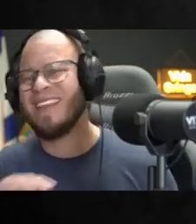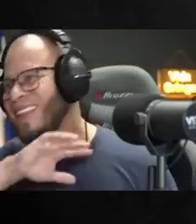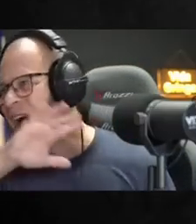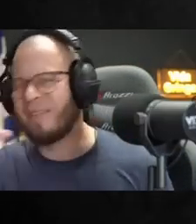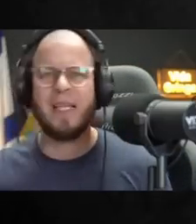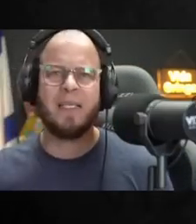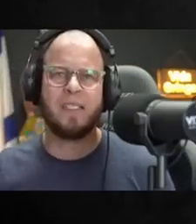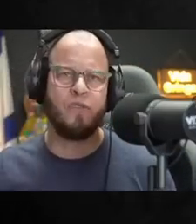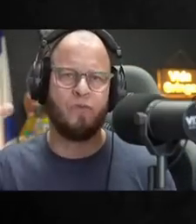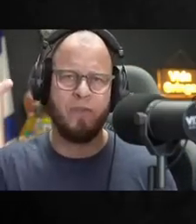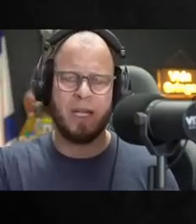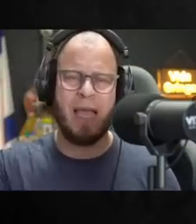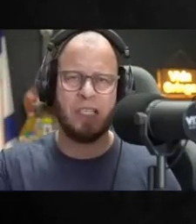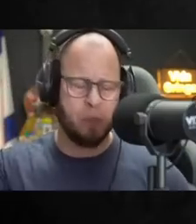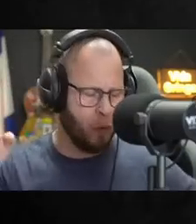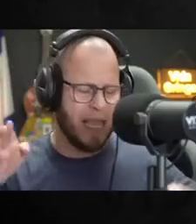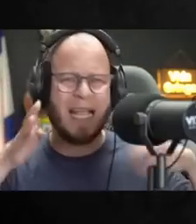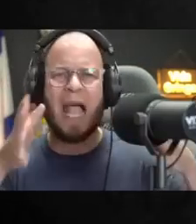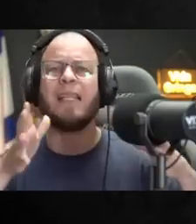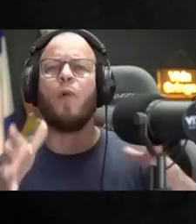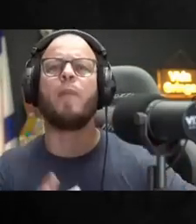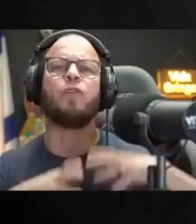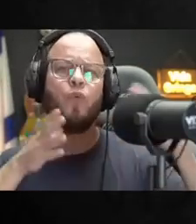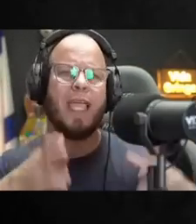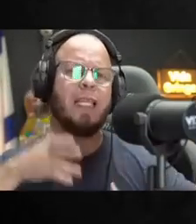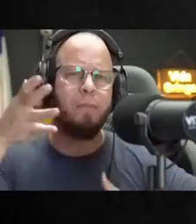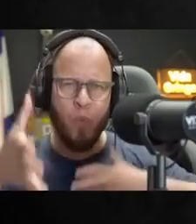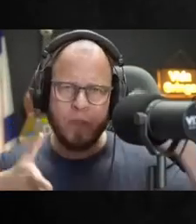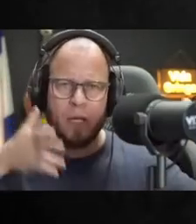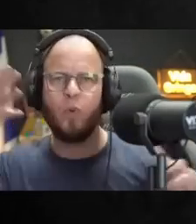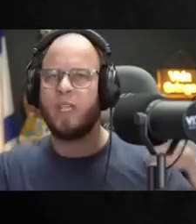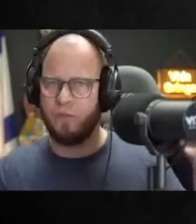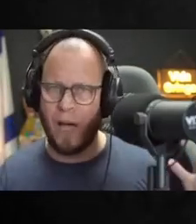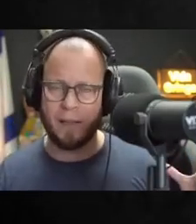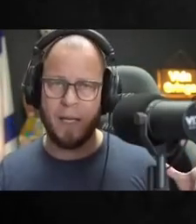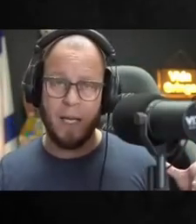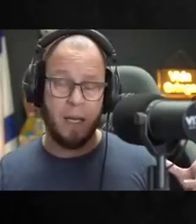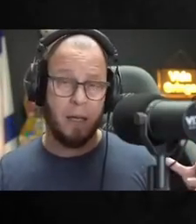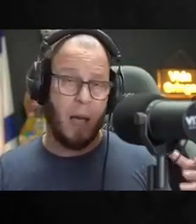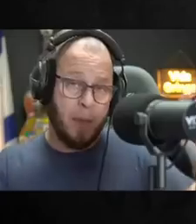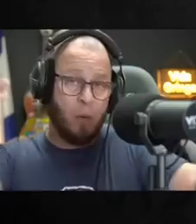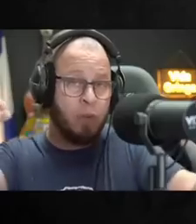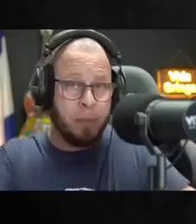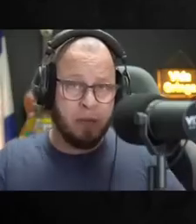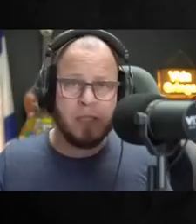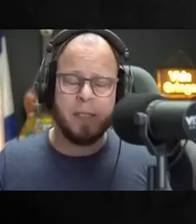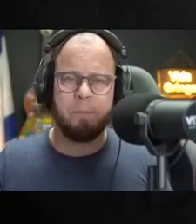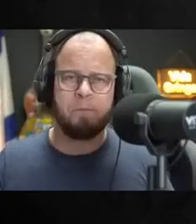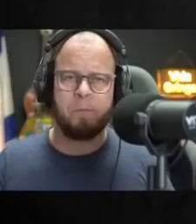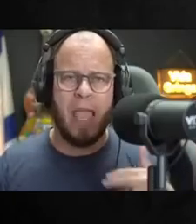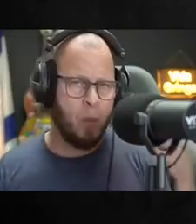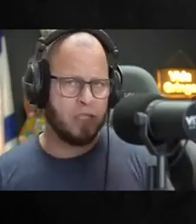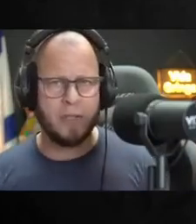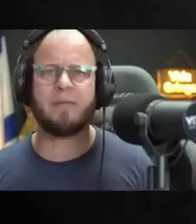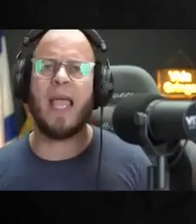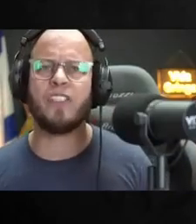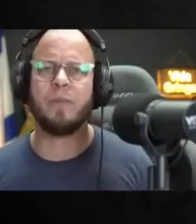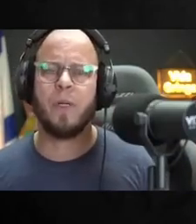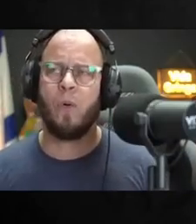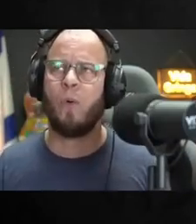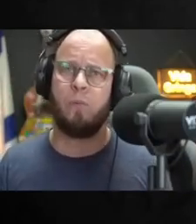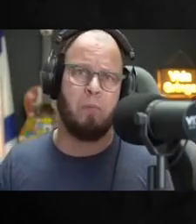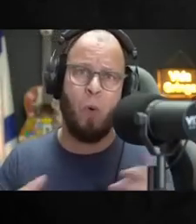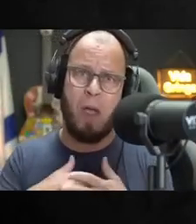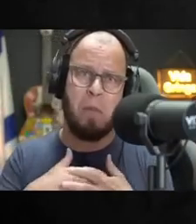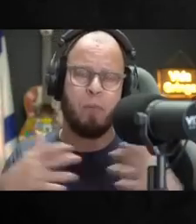nada se foi verdade porque cada momento ele muda o que fala a pergunta é para você é uma estratégia